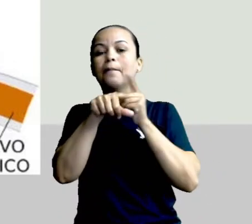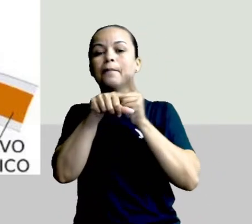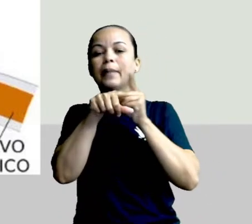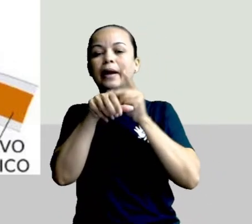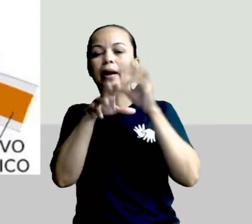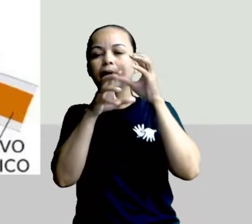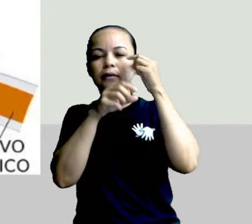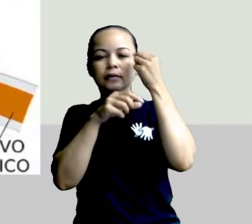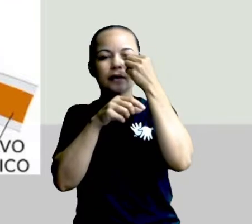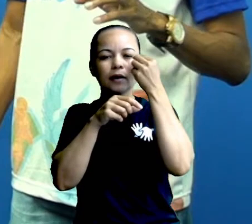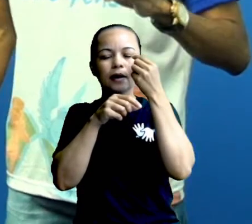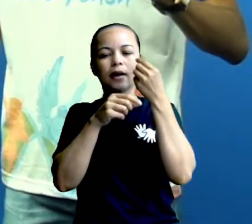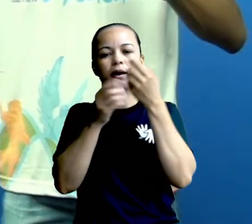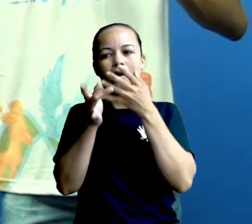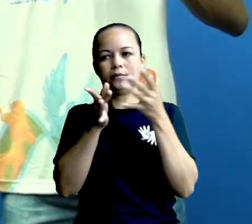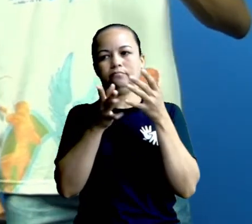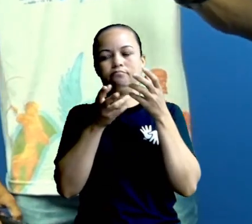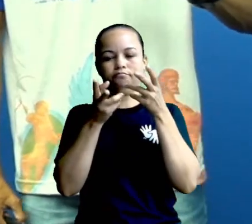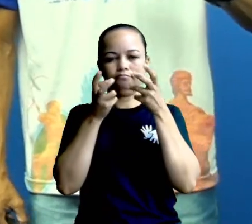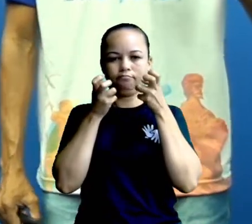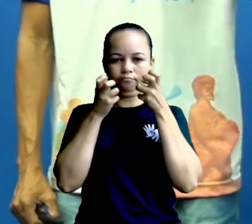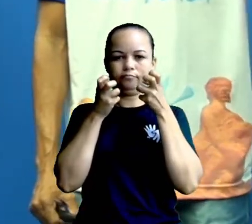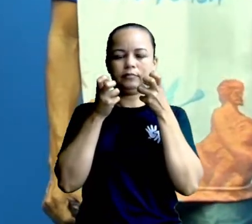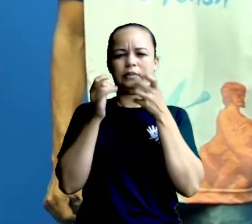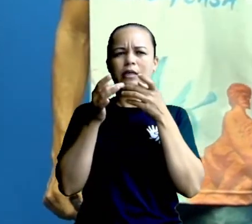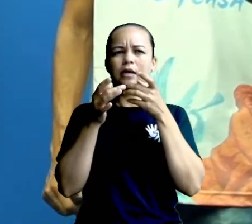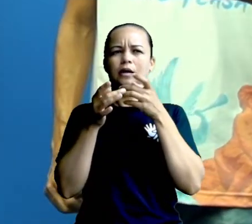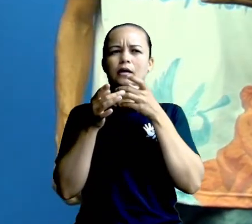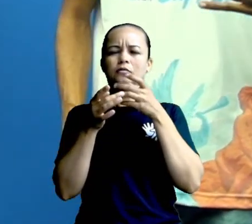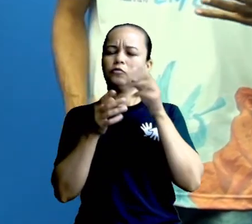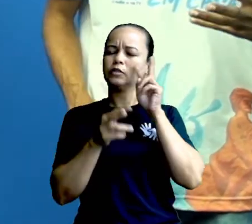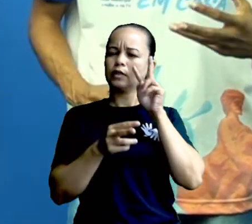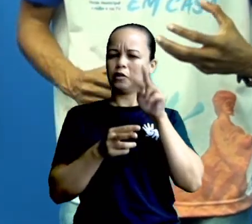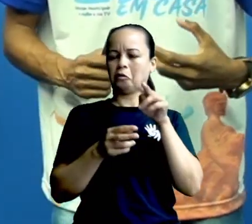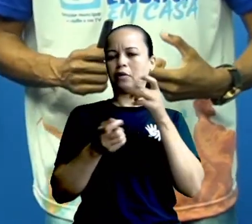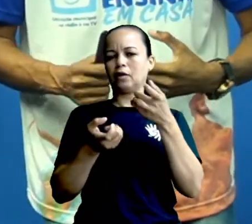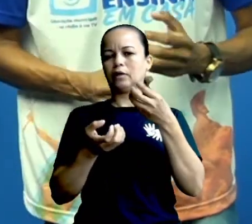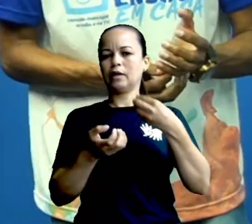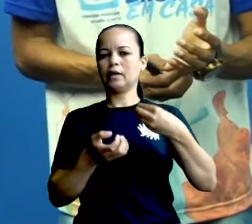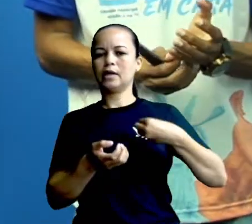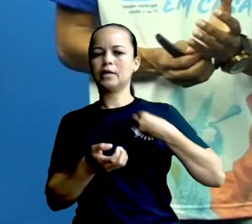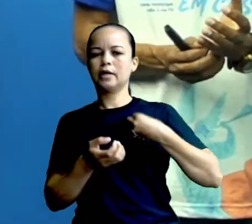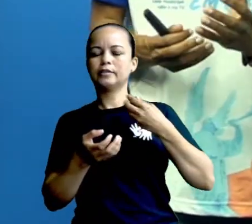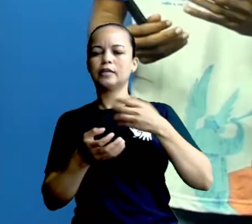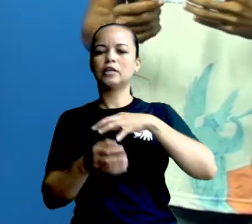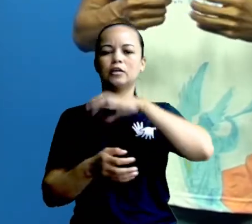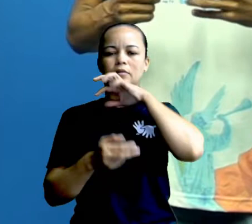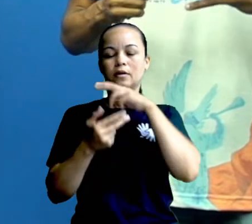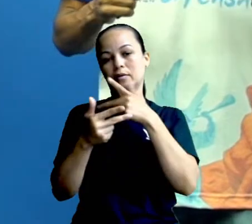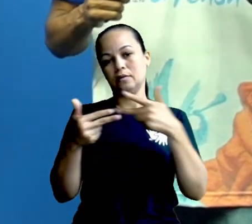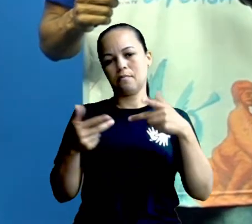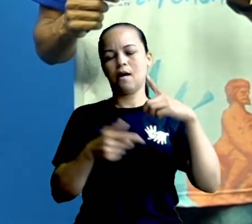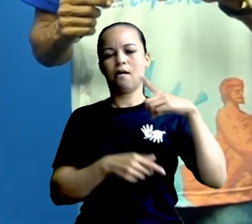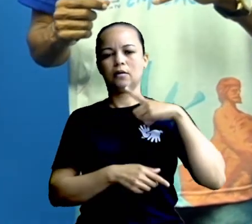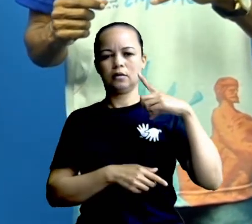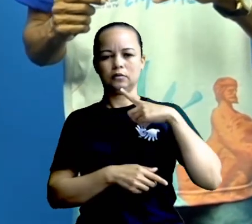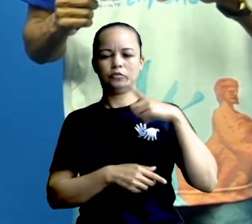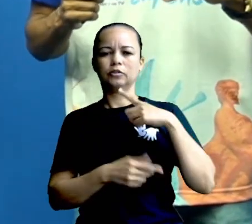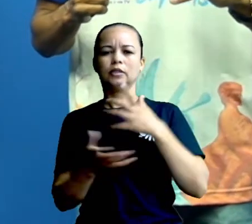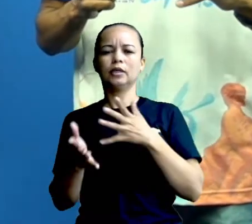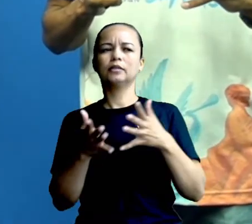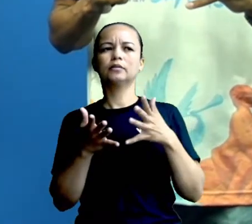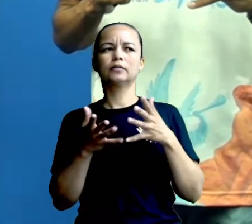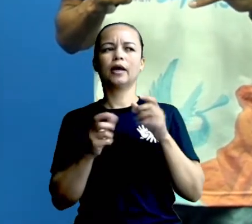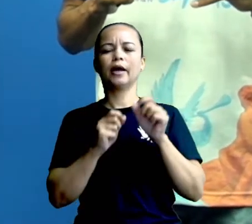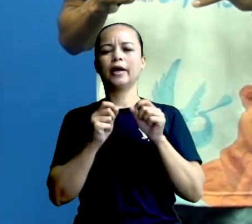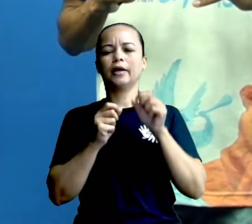essa partezinha preta aí. Não sei se vocês já notaram, mas existem alguns animais, tá? Alguns animais que